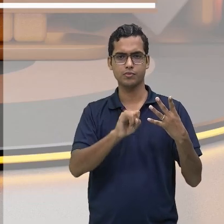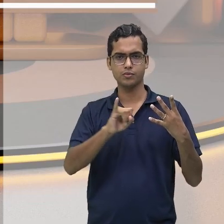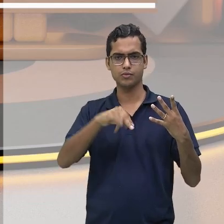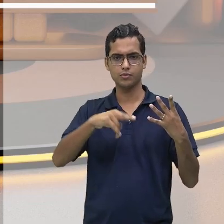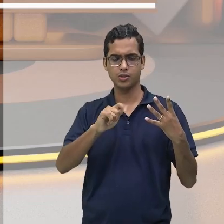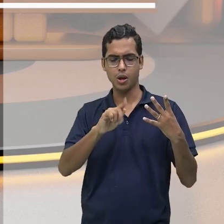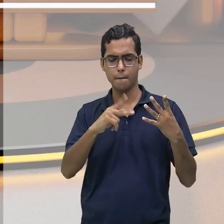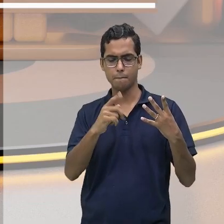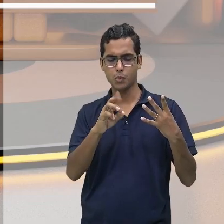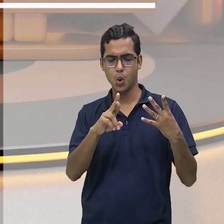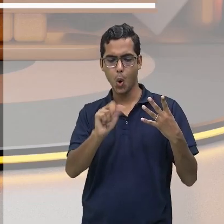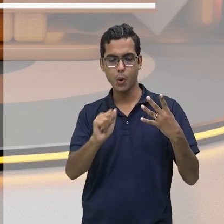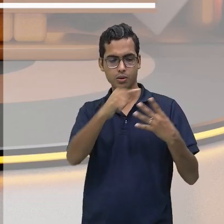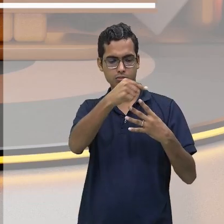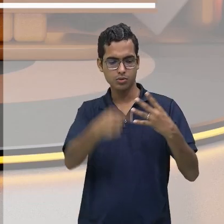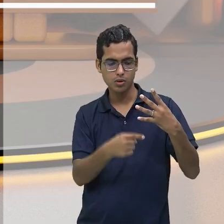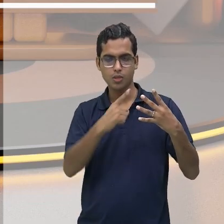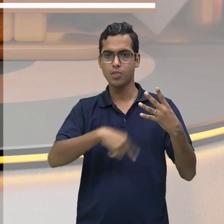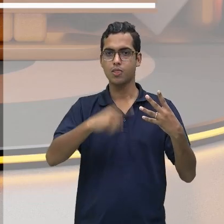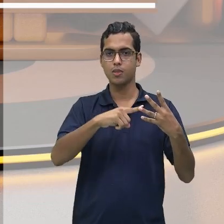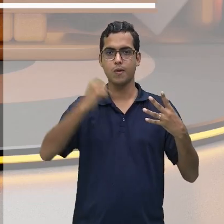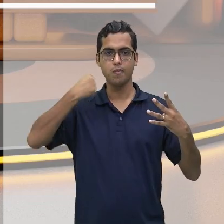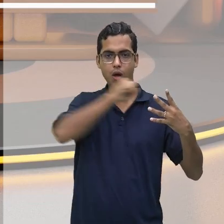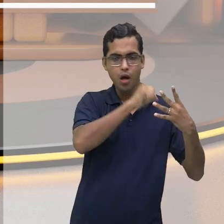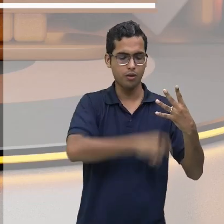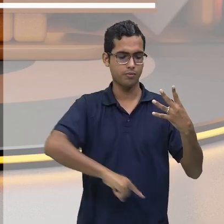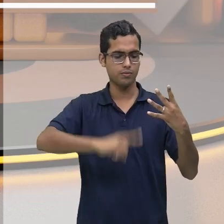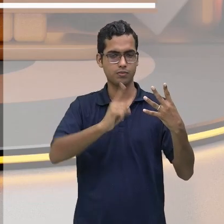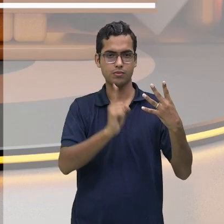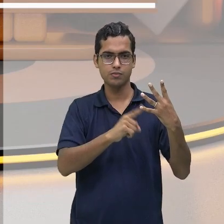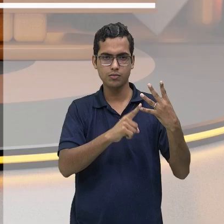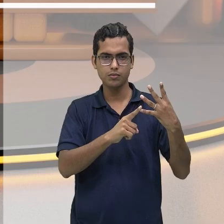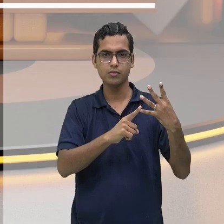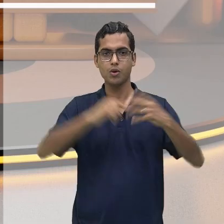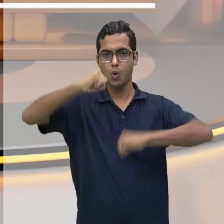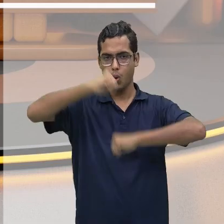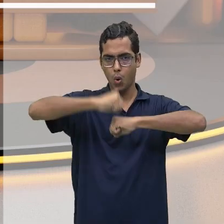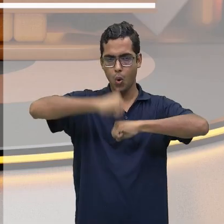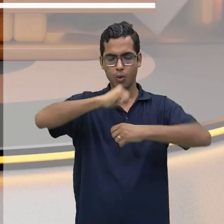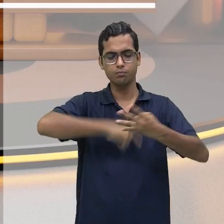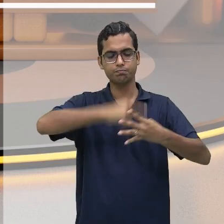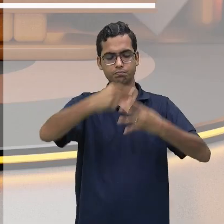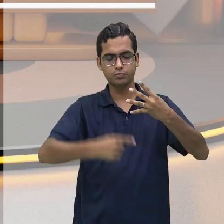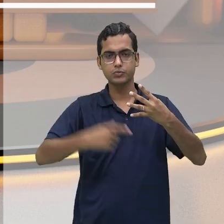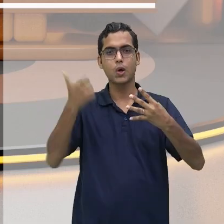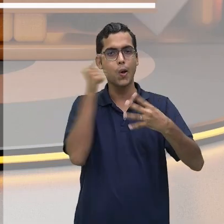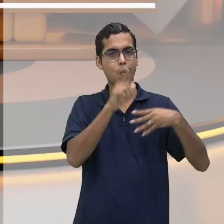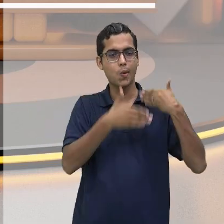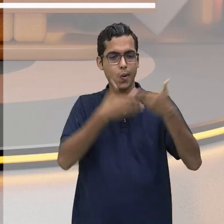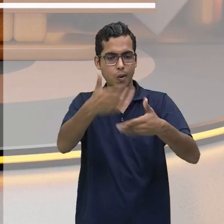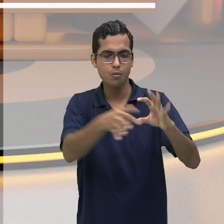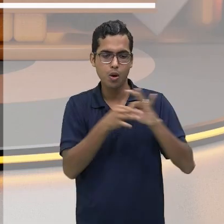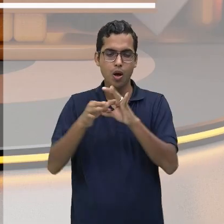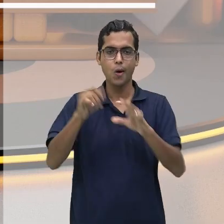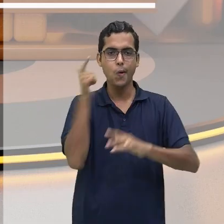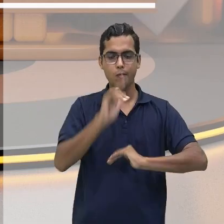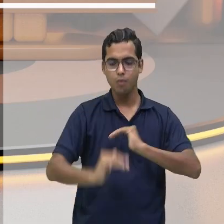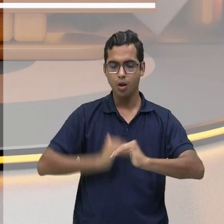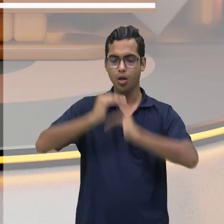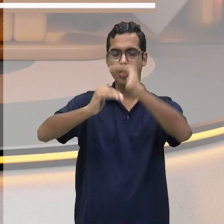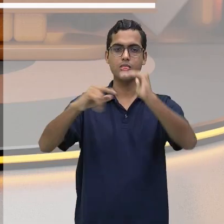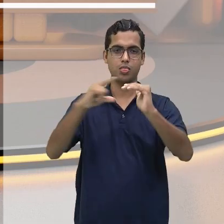potências econômicas e políticas na atualidade. Mas tudo isso veio através de um processo de